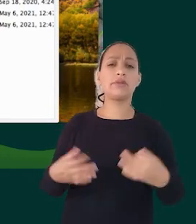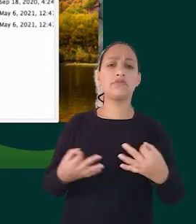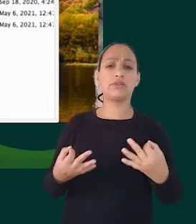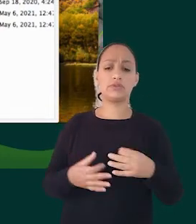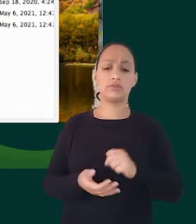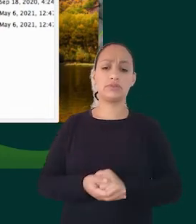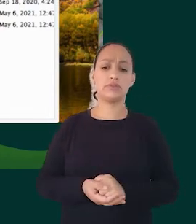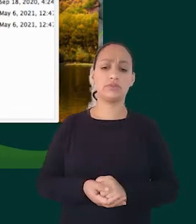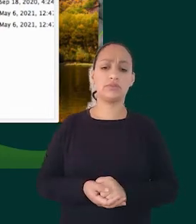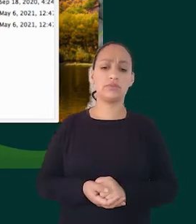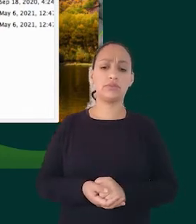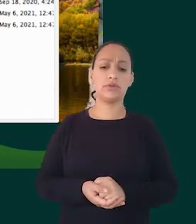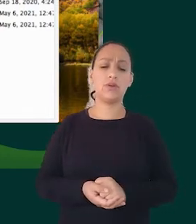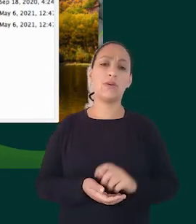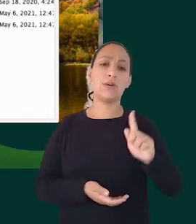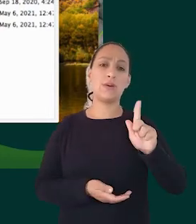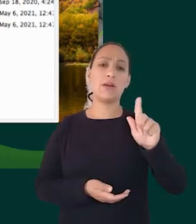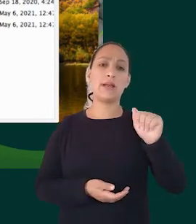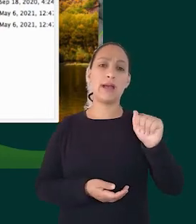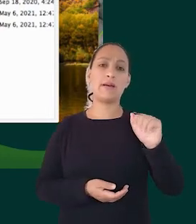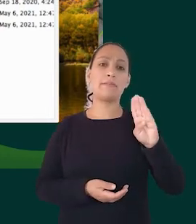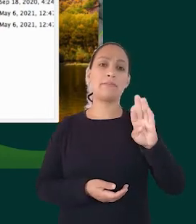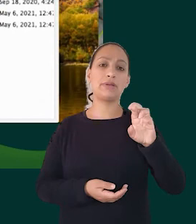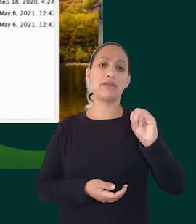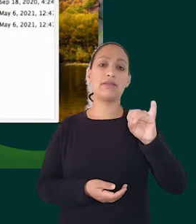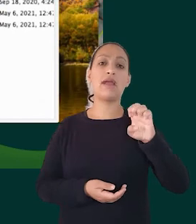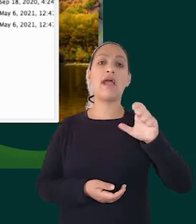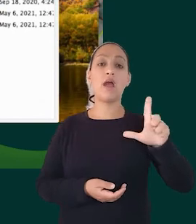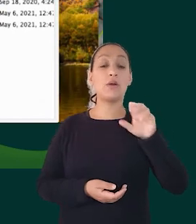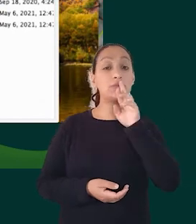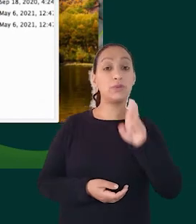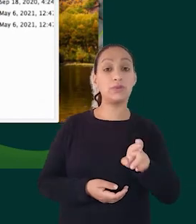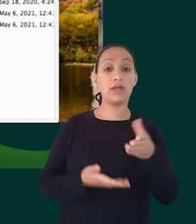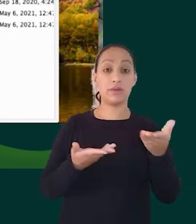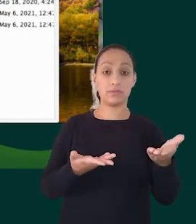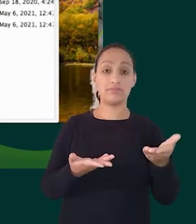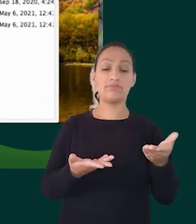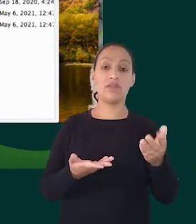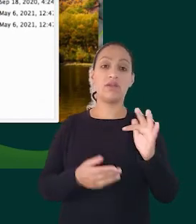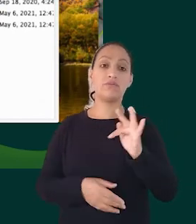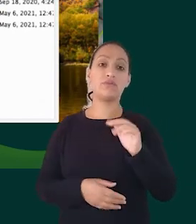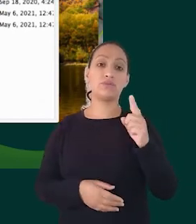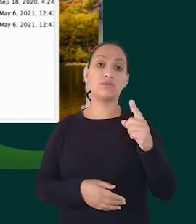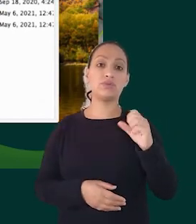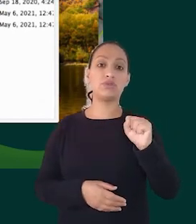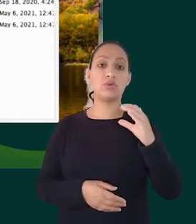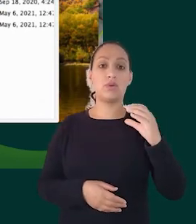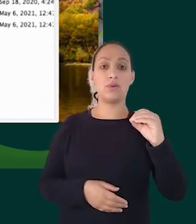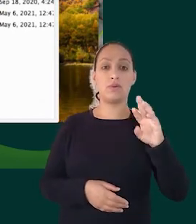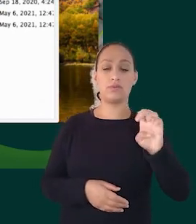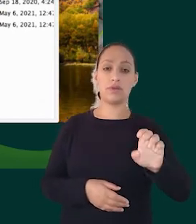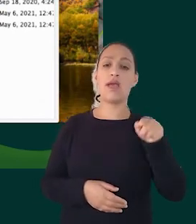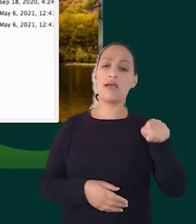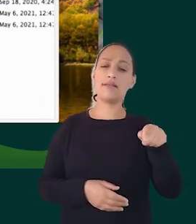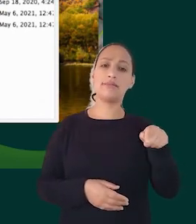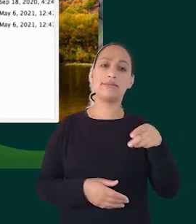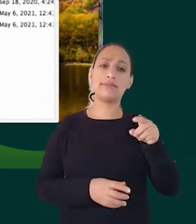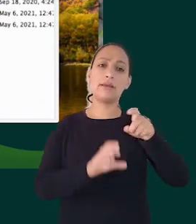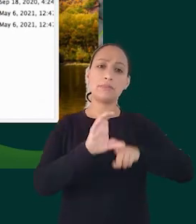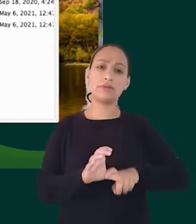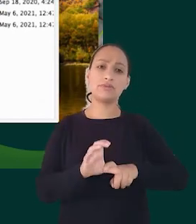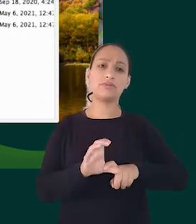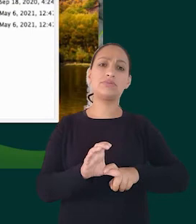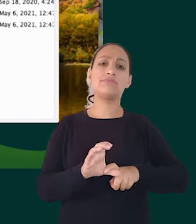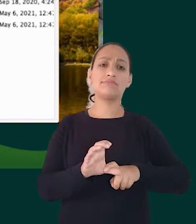O Gabriel já respondeu ali, André. O F1 Score depende, né? Ele é uma razão, né? Da precisão